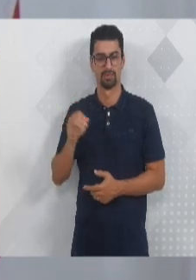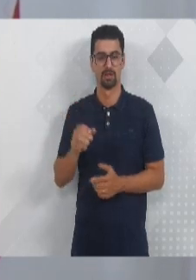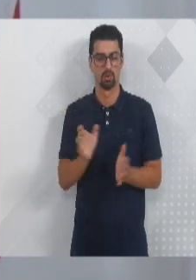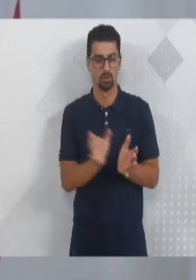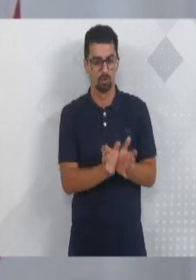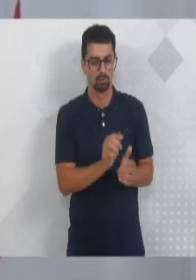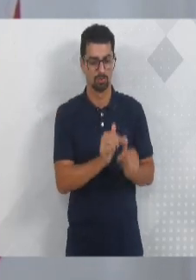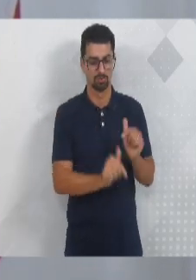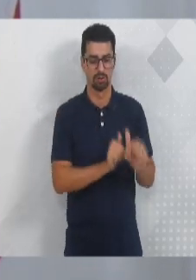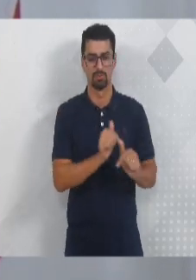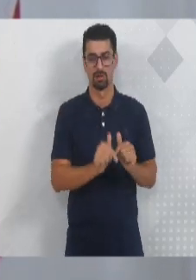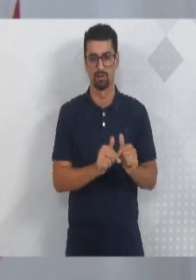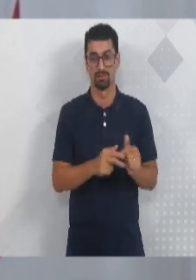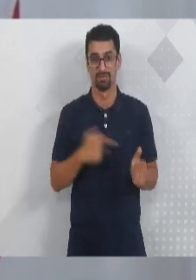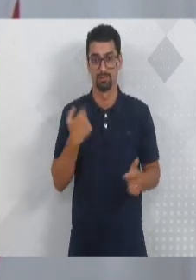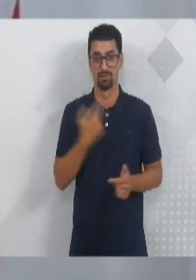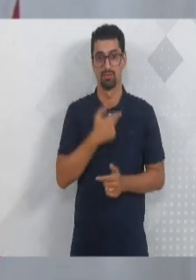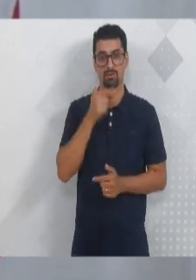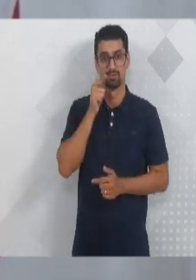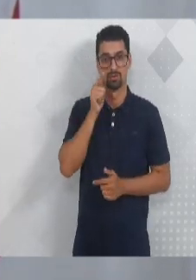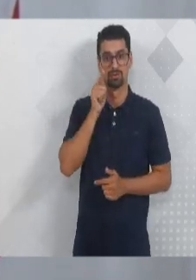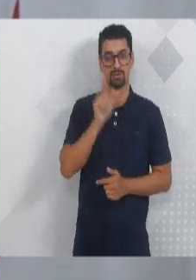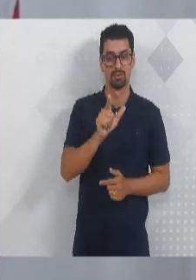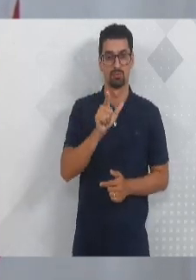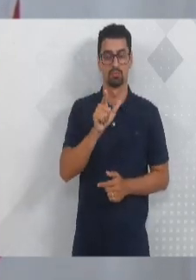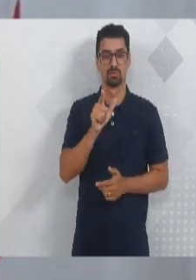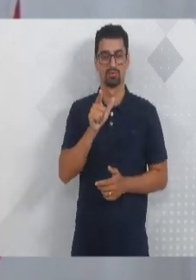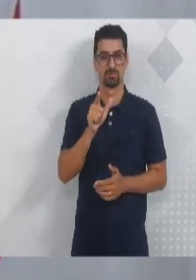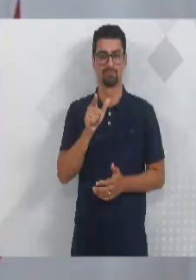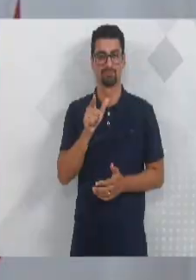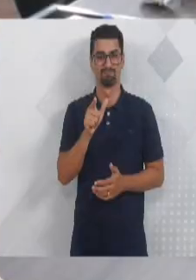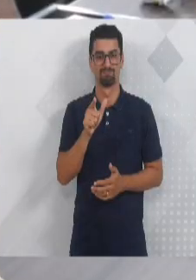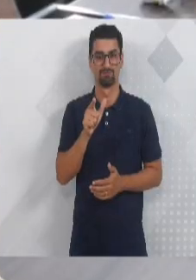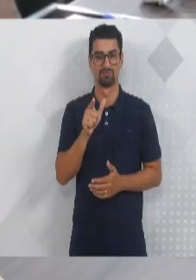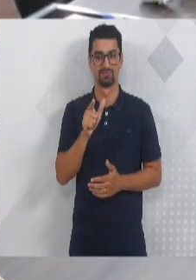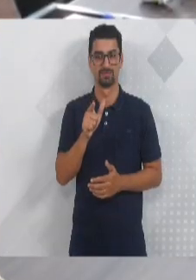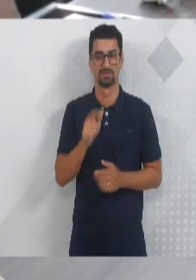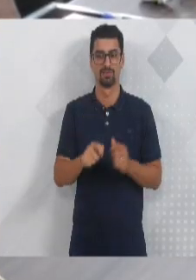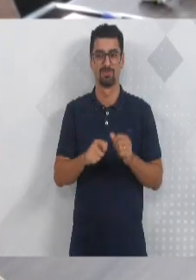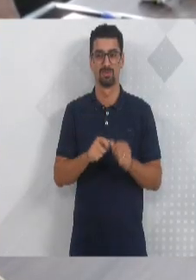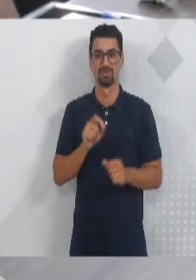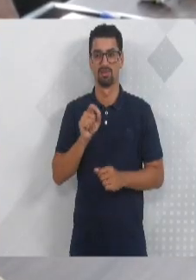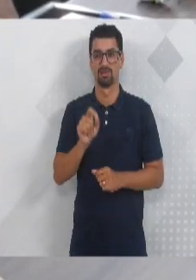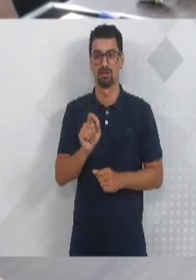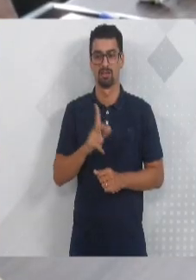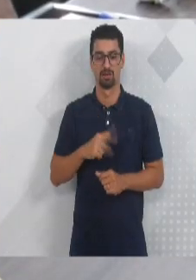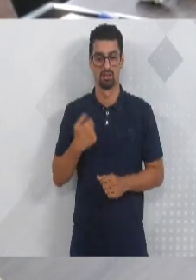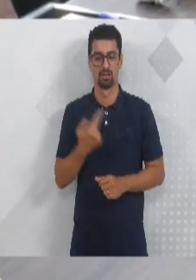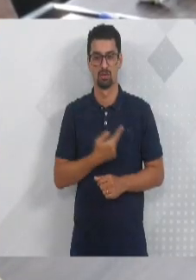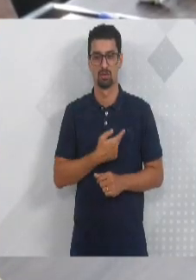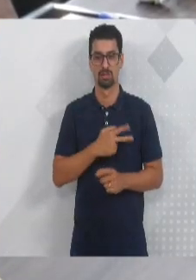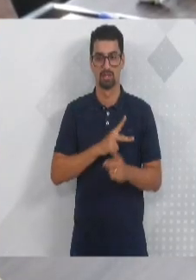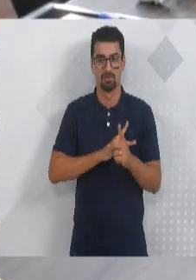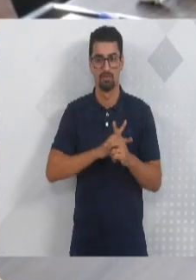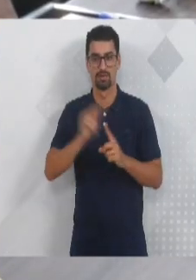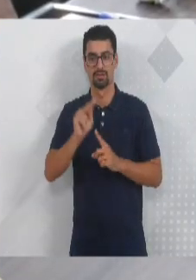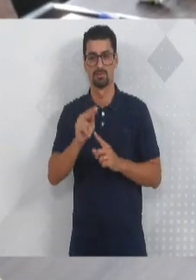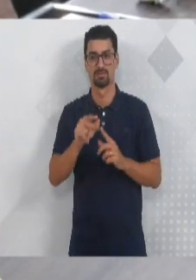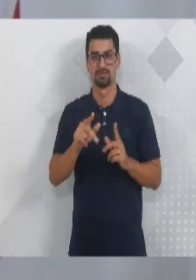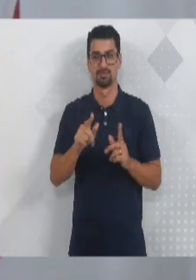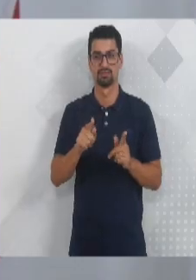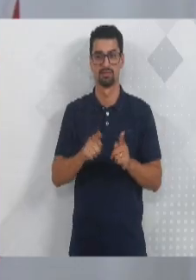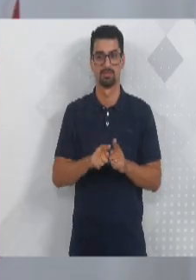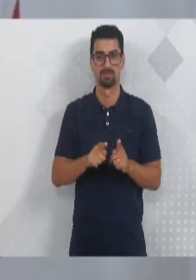trabalho nós conseguimos fazer com que a gente vencesse talvez